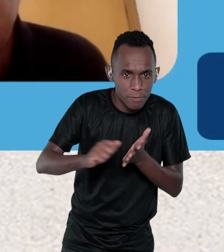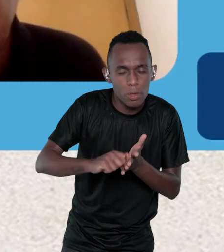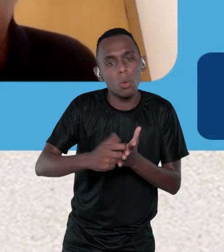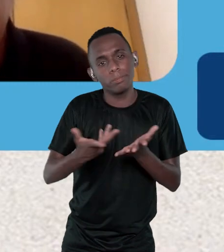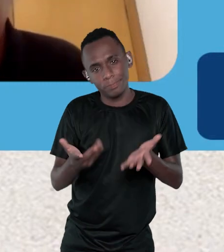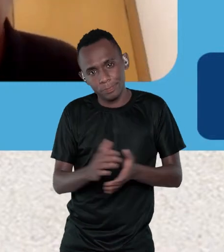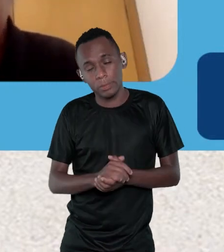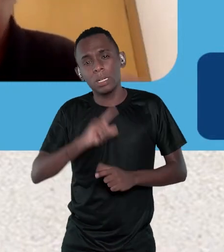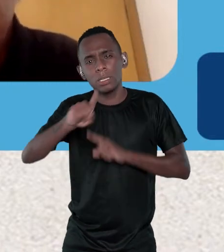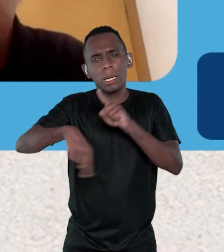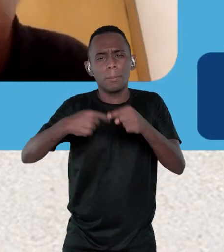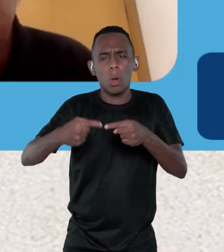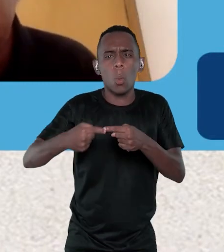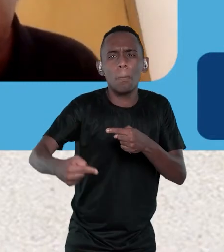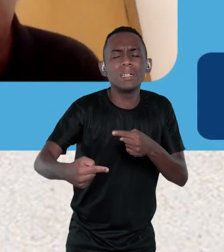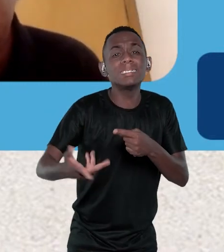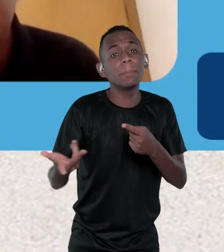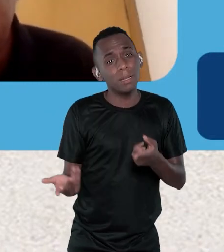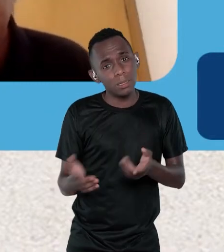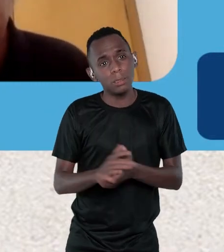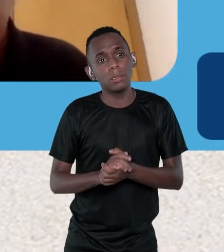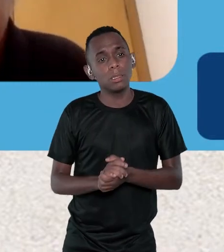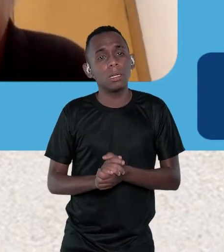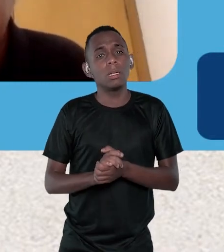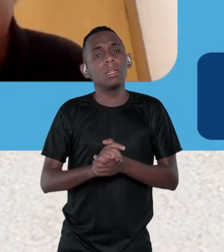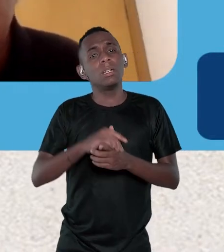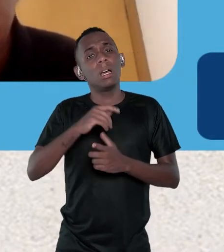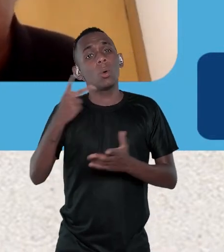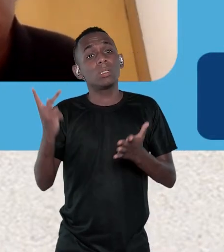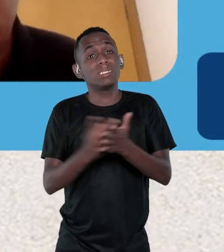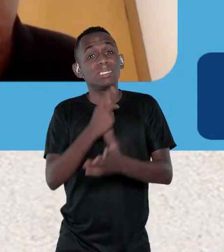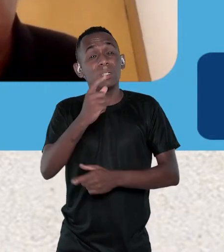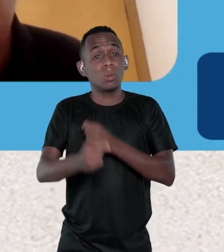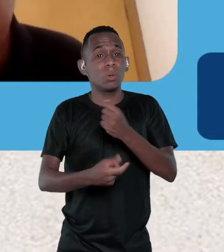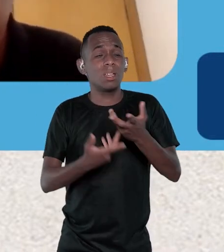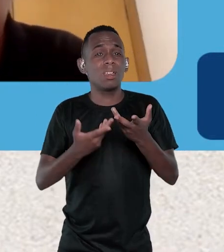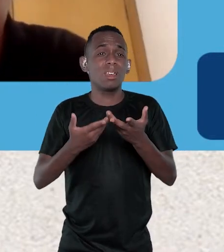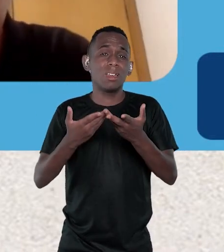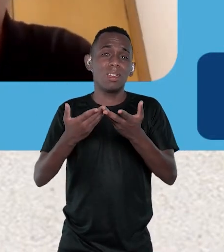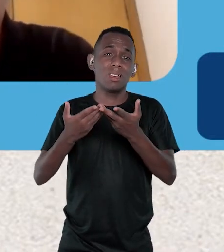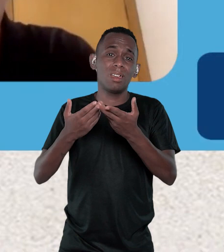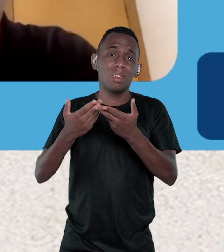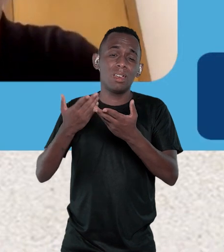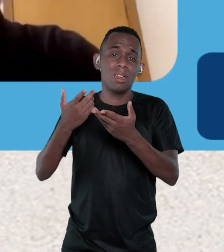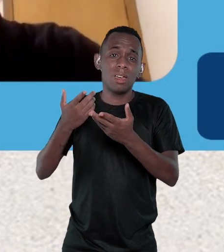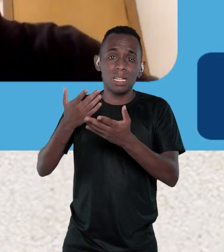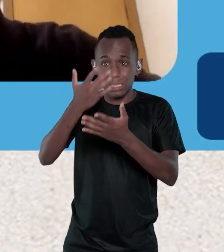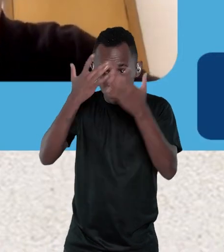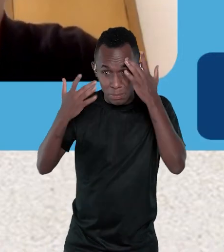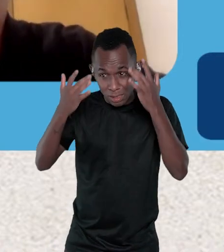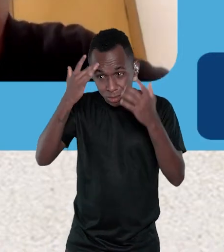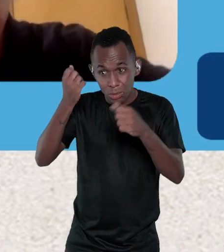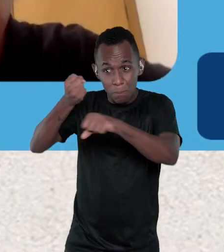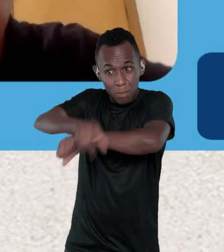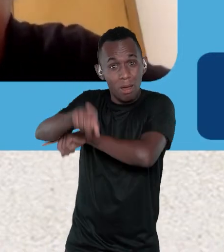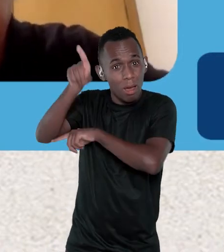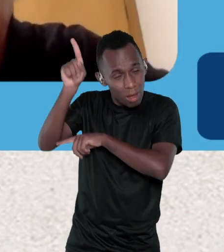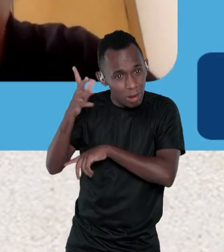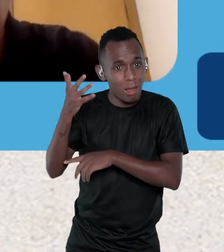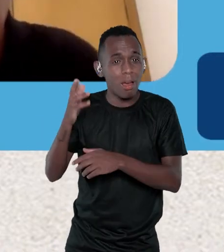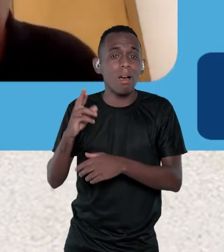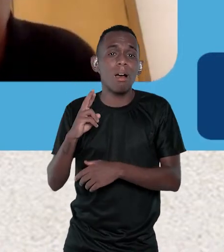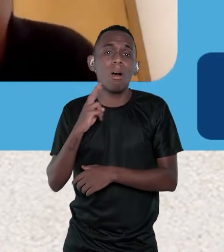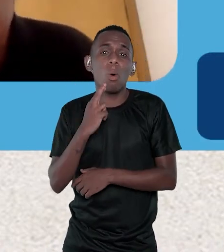um poema sobre os meninos da Candelária. Daí, uma semana depois, invadiram lá